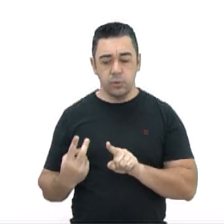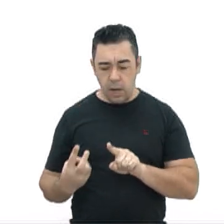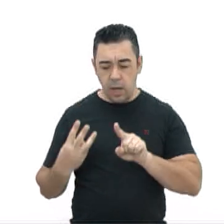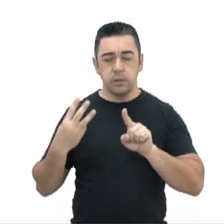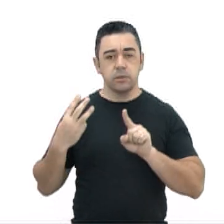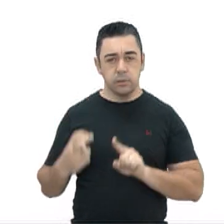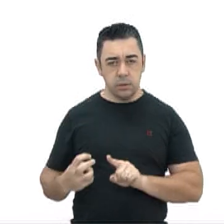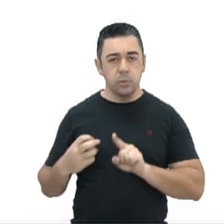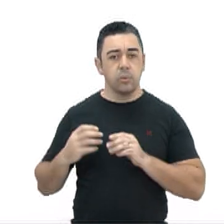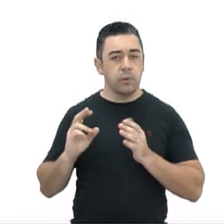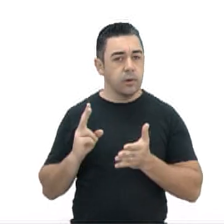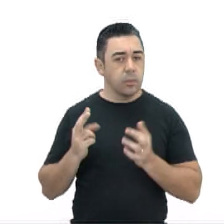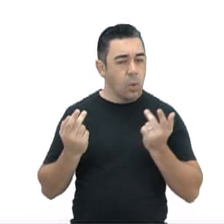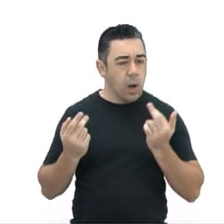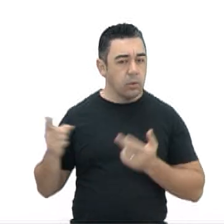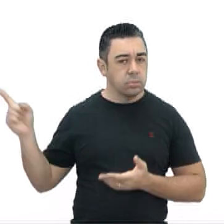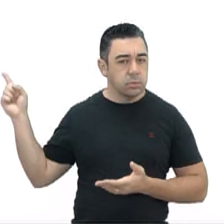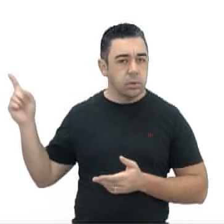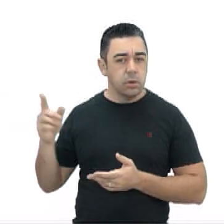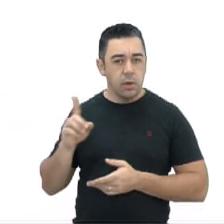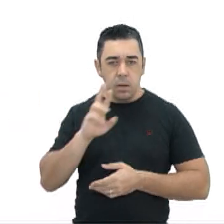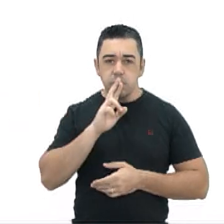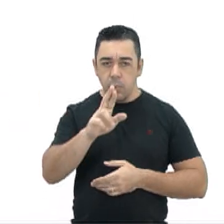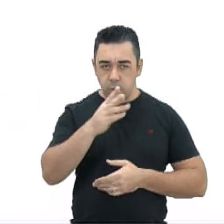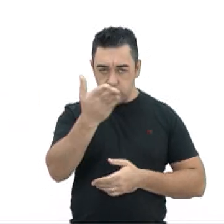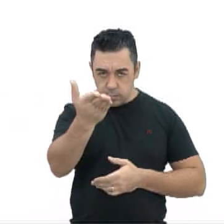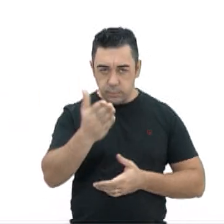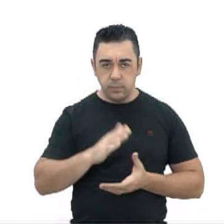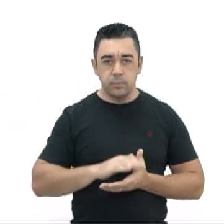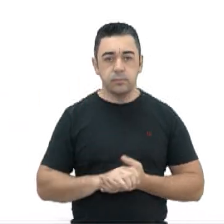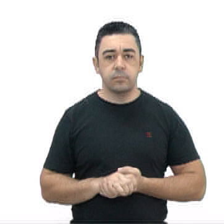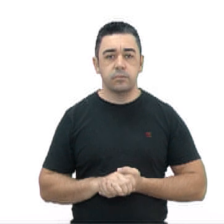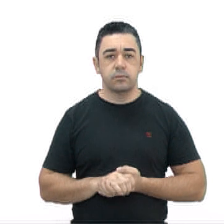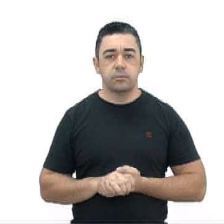coisa vai ser feita nesse daqui. Já volto com a resolução para vocês.